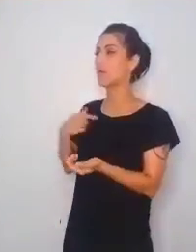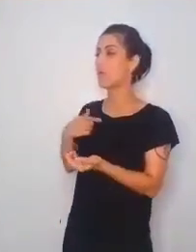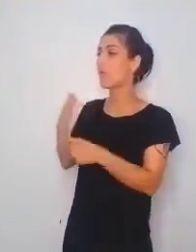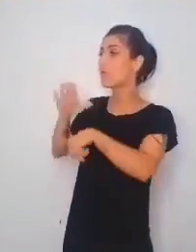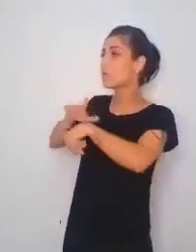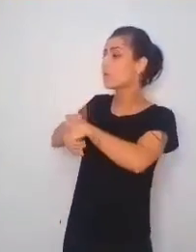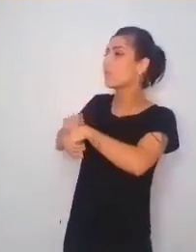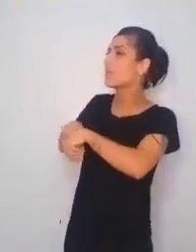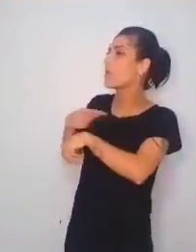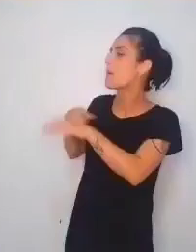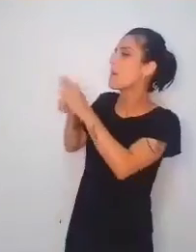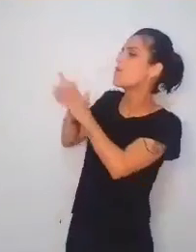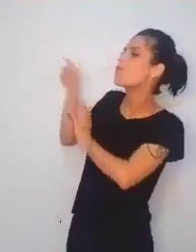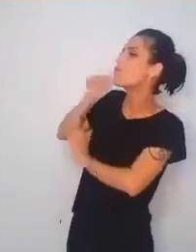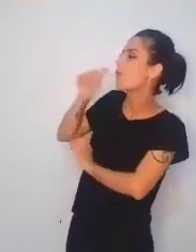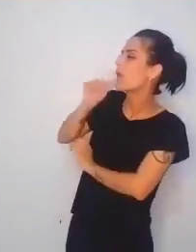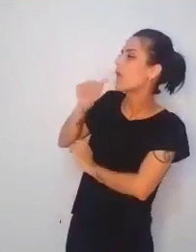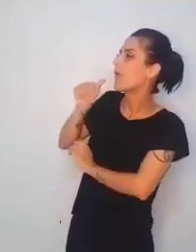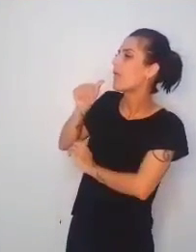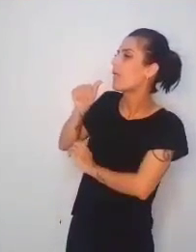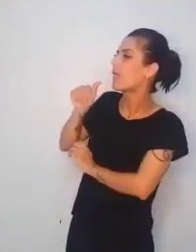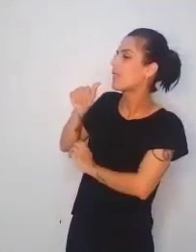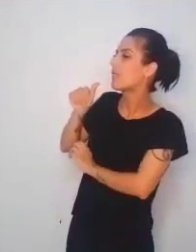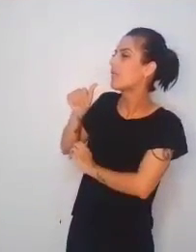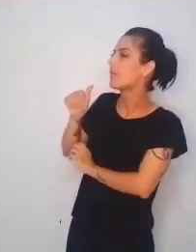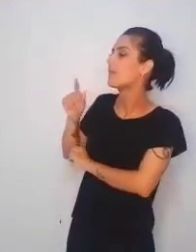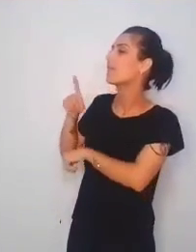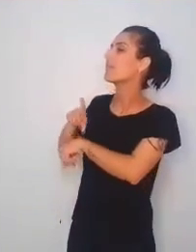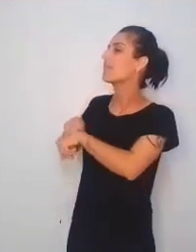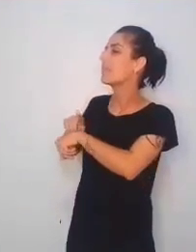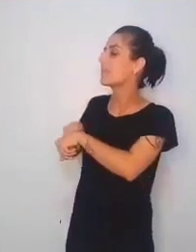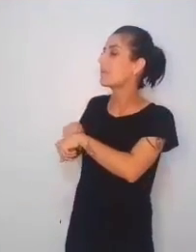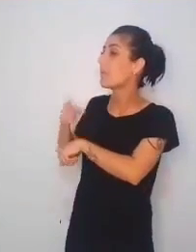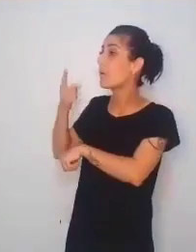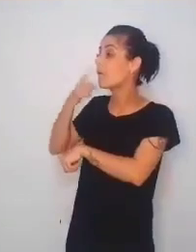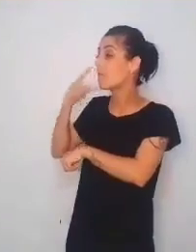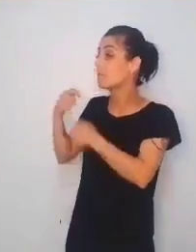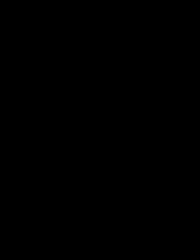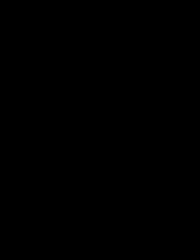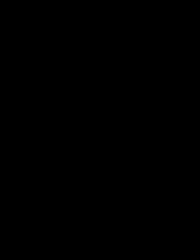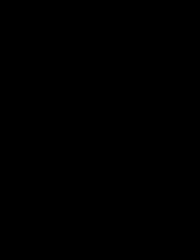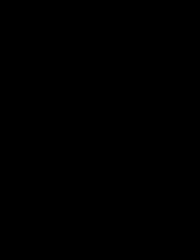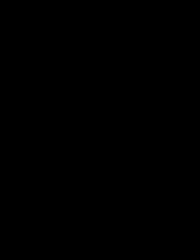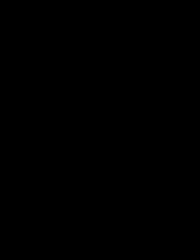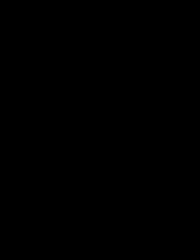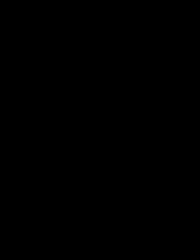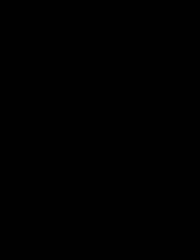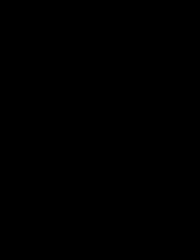Como que tá o nosso tempo, senhora Daniela Langer? Ó, tá doido. O bacon como é que